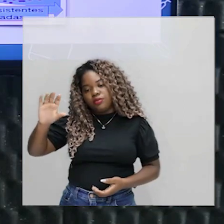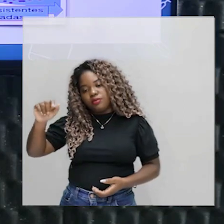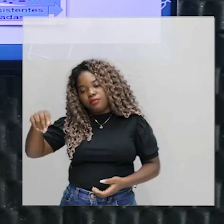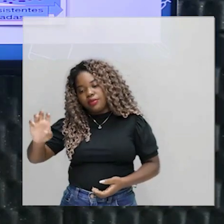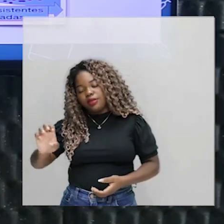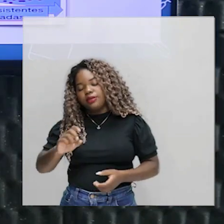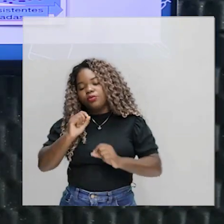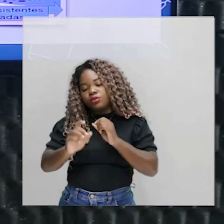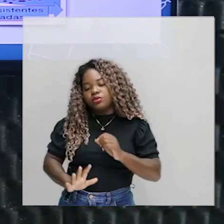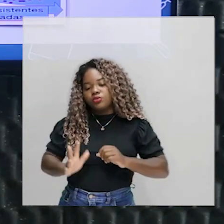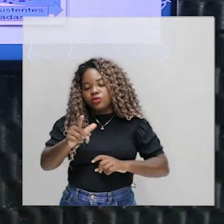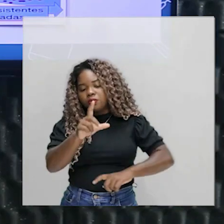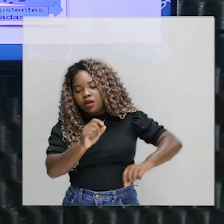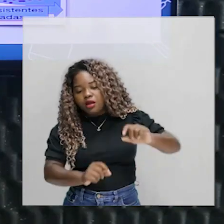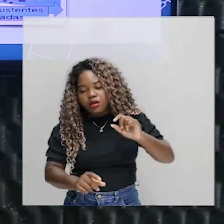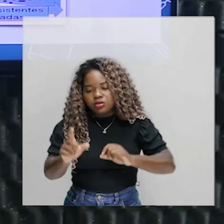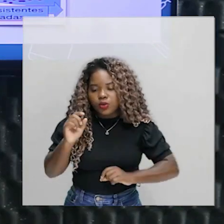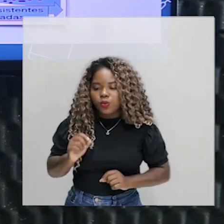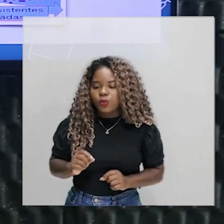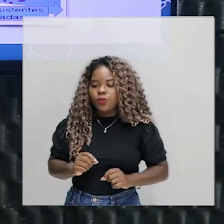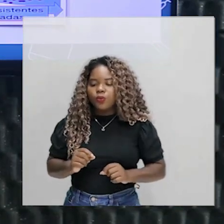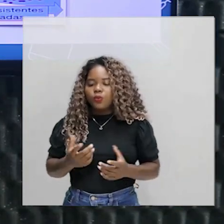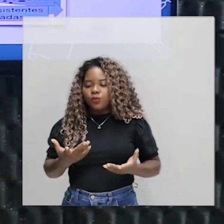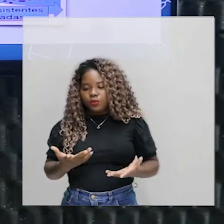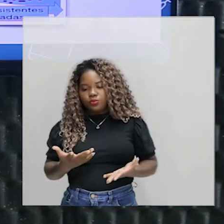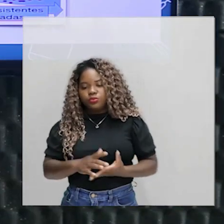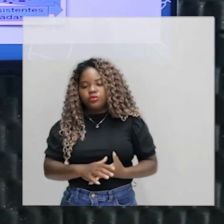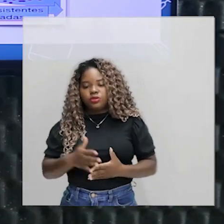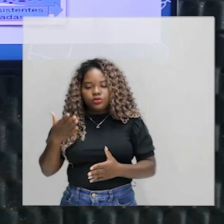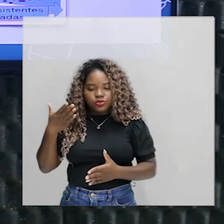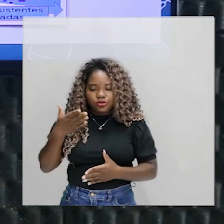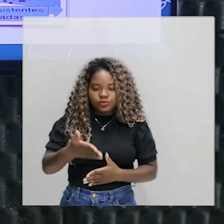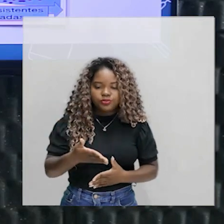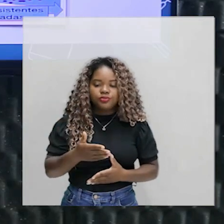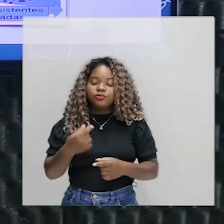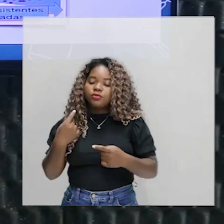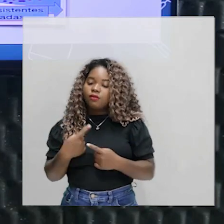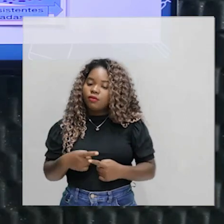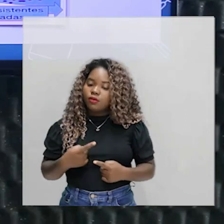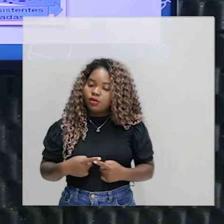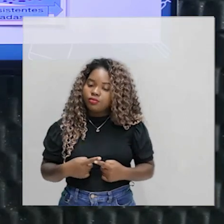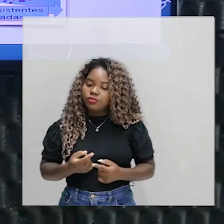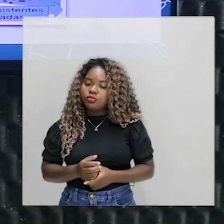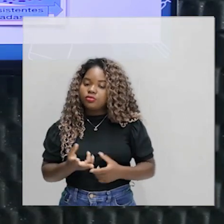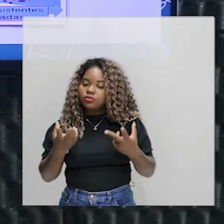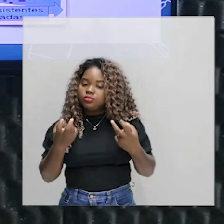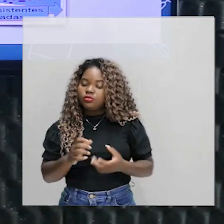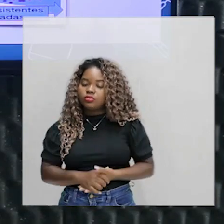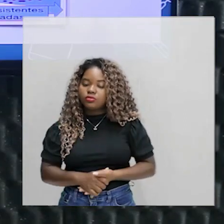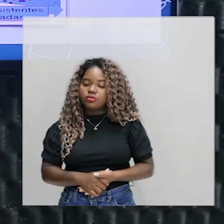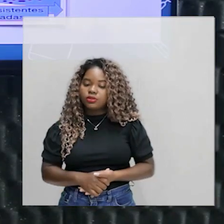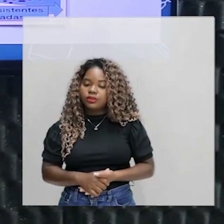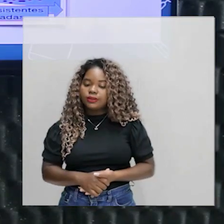acontecendo uma seleção é do tipo direcional porque veja imagina que isso aqui